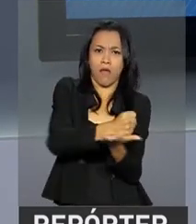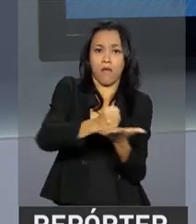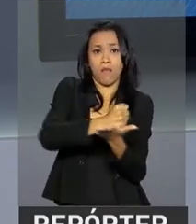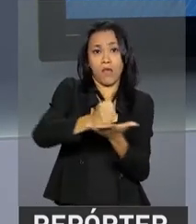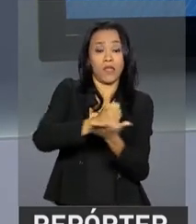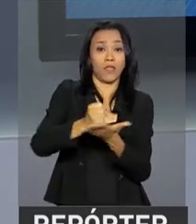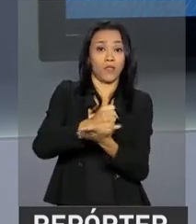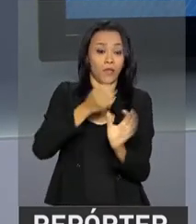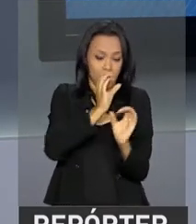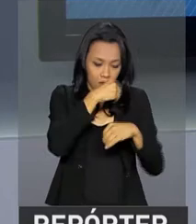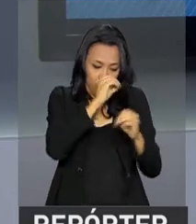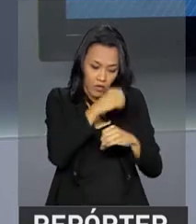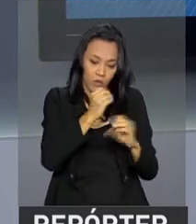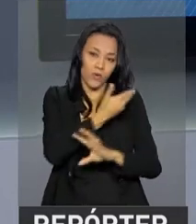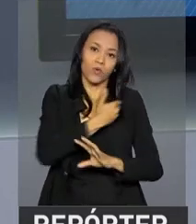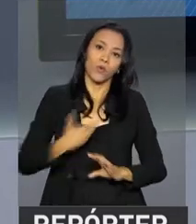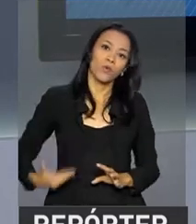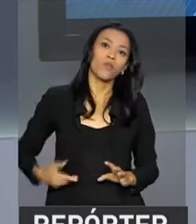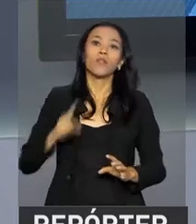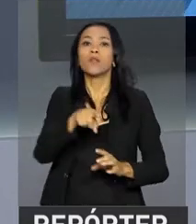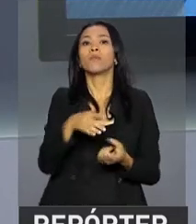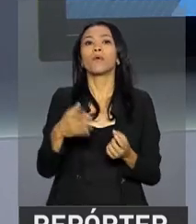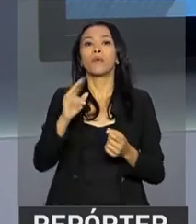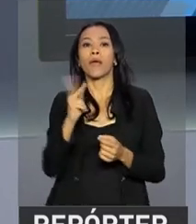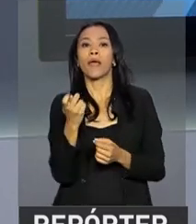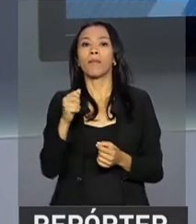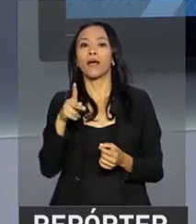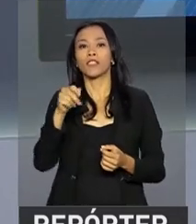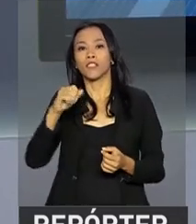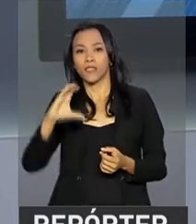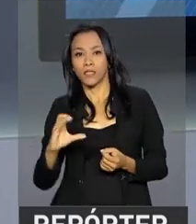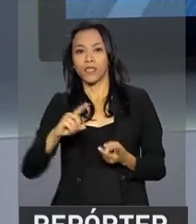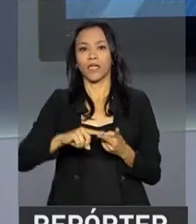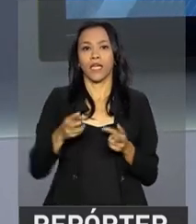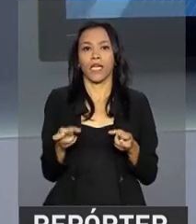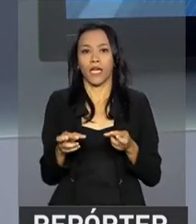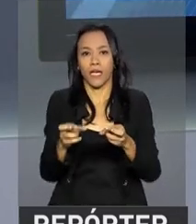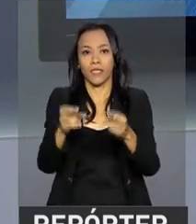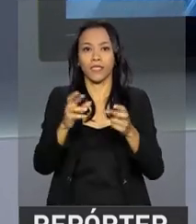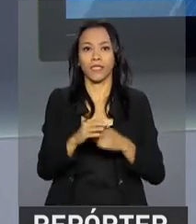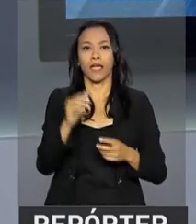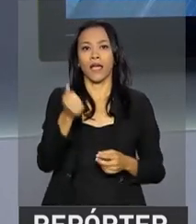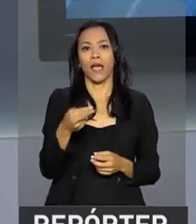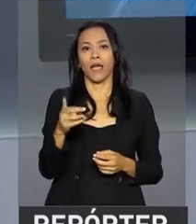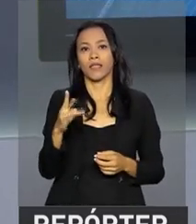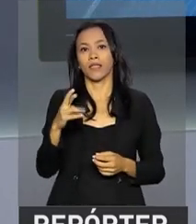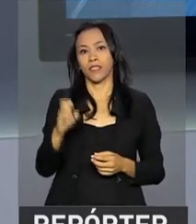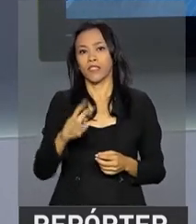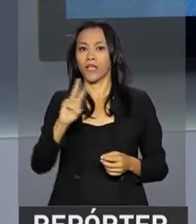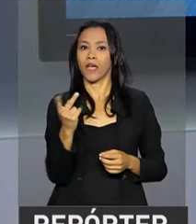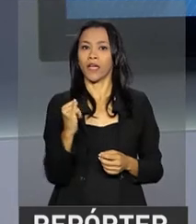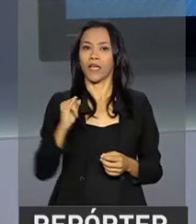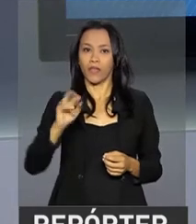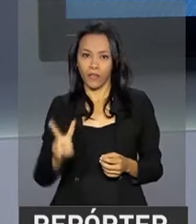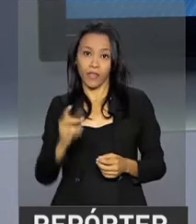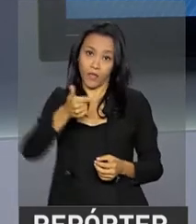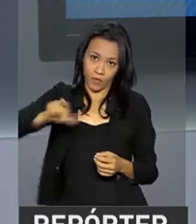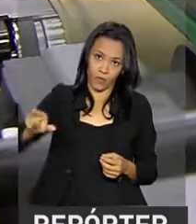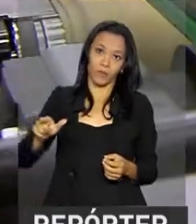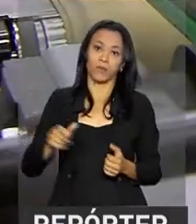tratar no sus doenças como hepatite c câncer artrite reumatóide hiv e imunossupressores